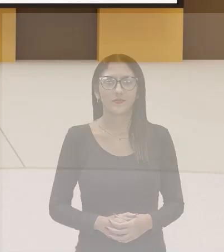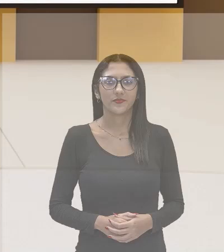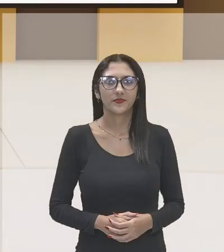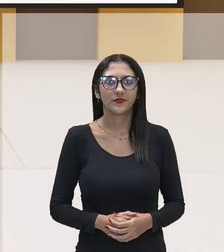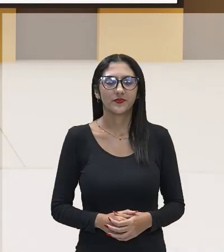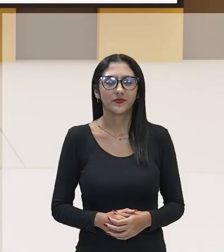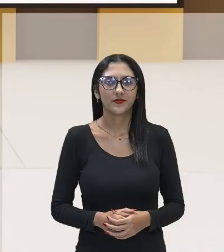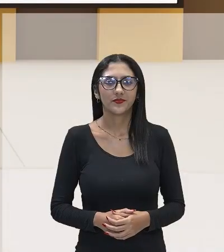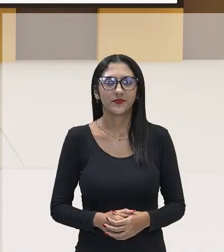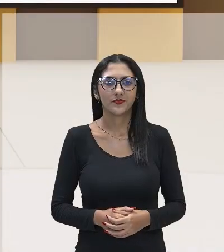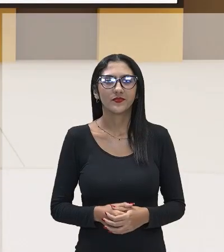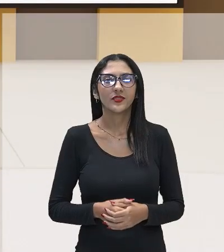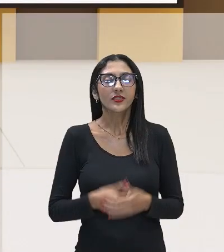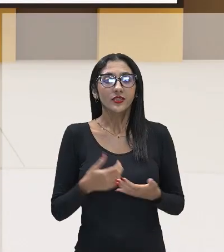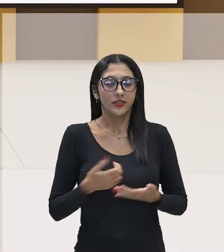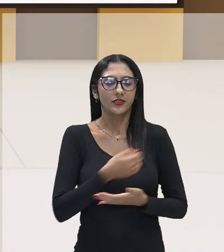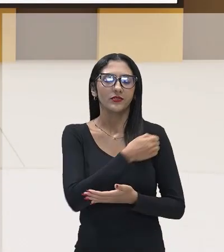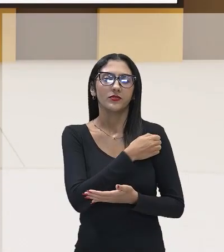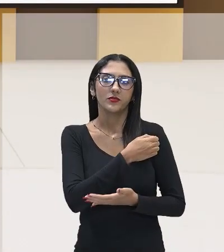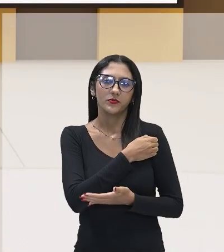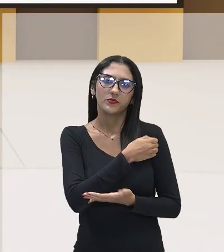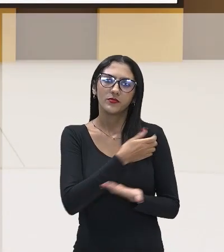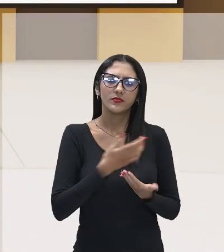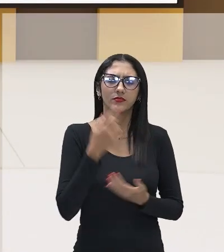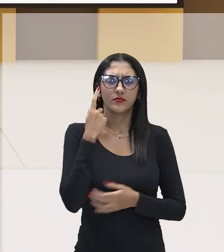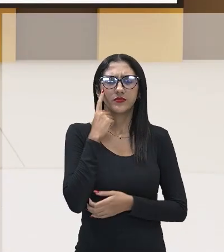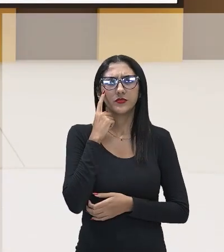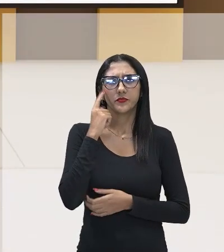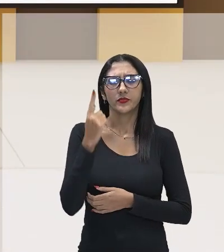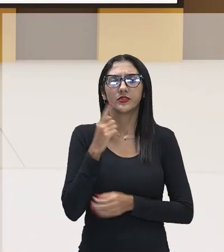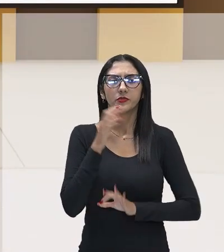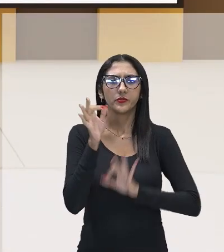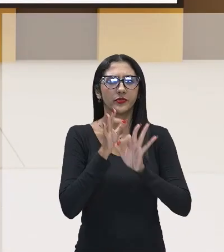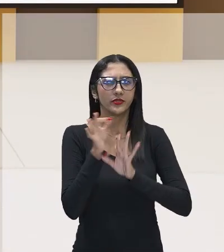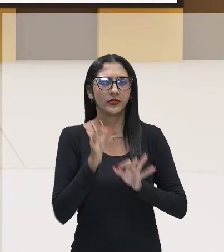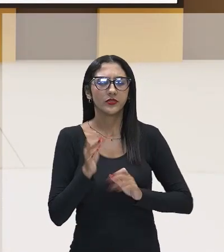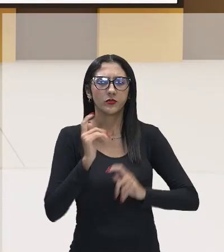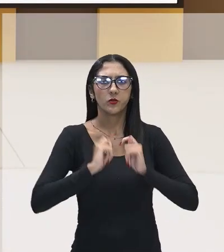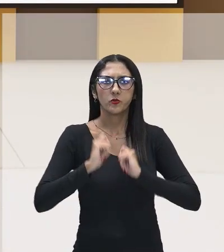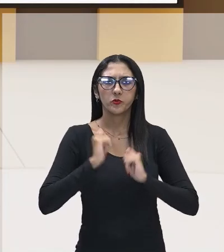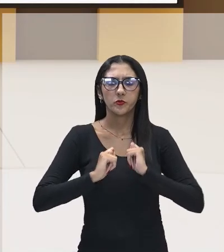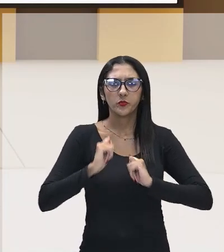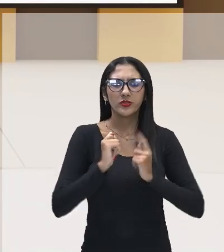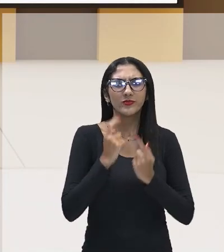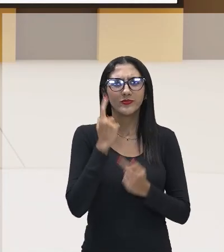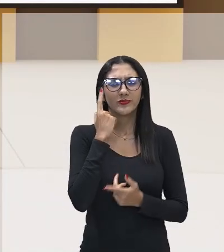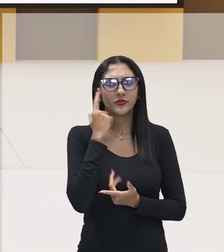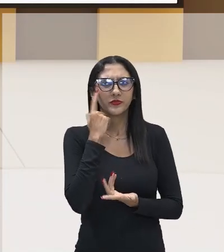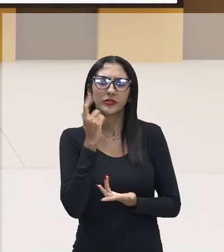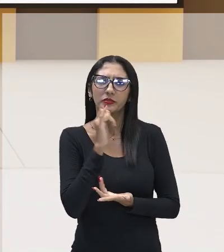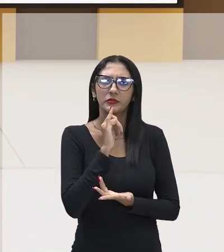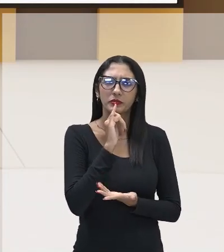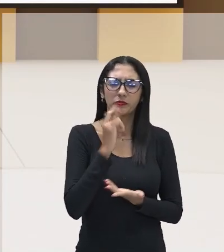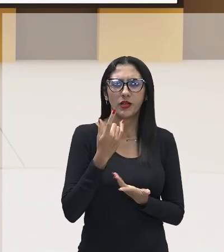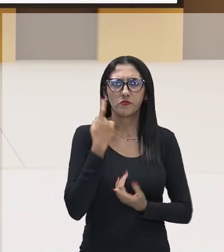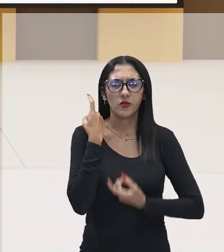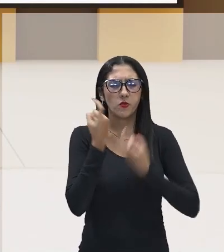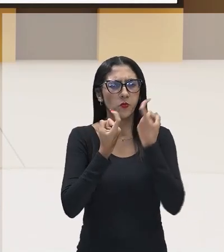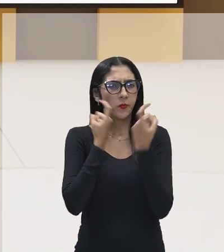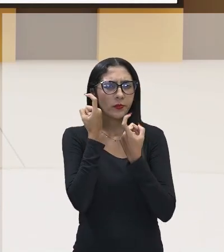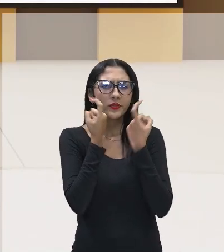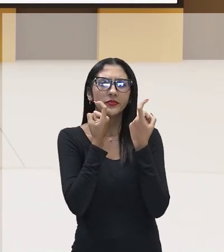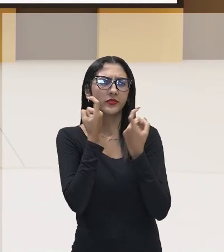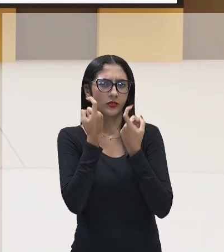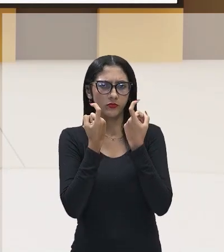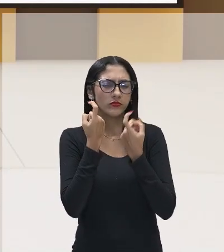Bem, pessoal, quando a gente começa a pensar em organização financeira, já começa a bater uma certa preocupação. Por quê?